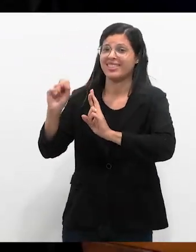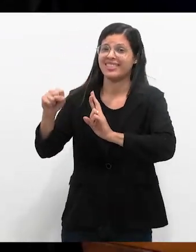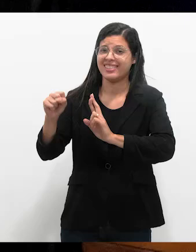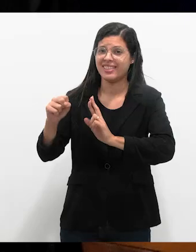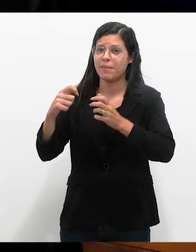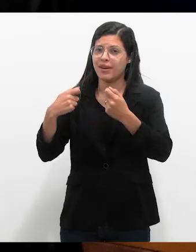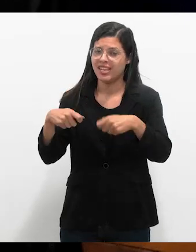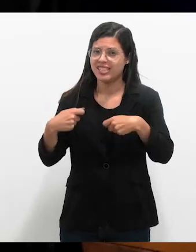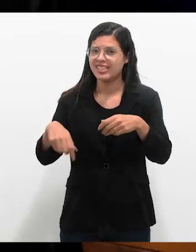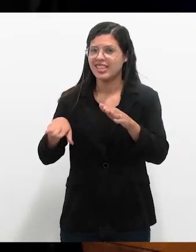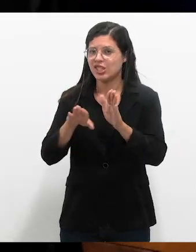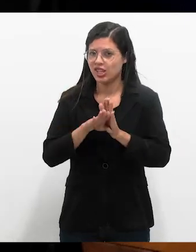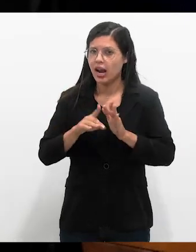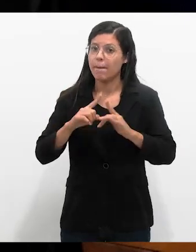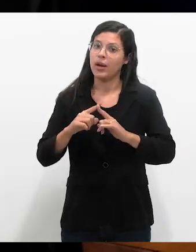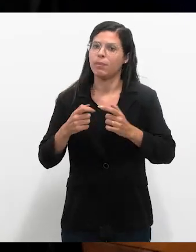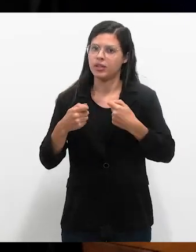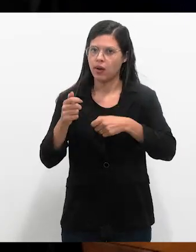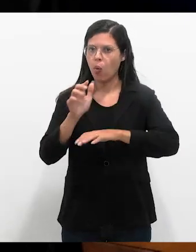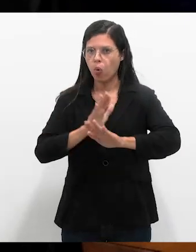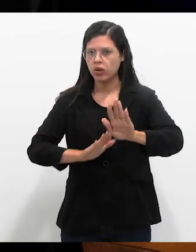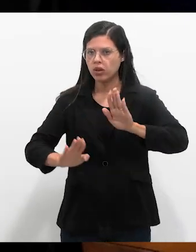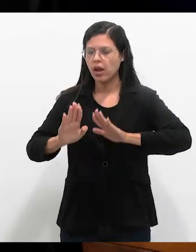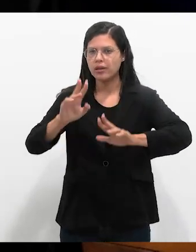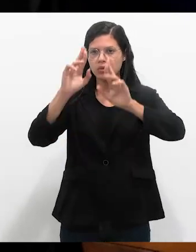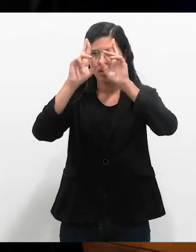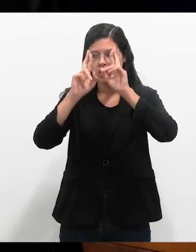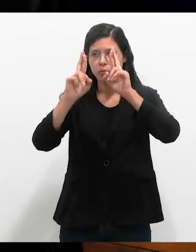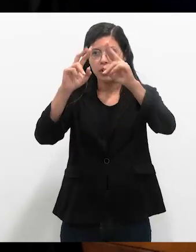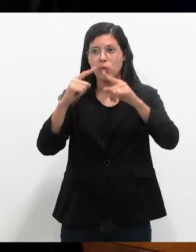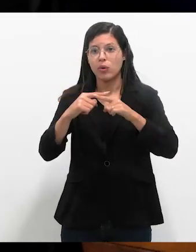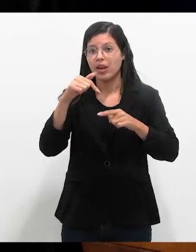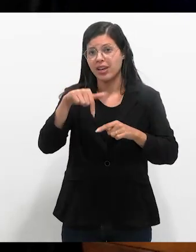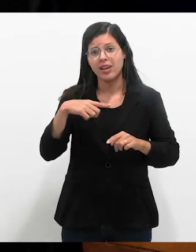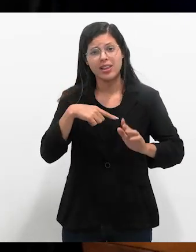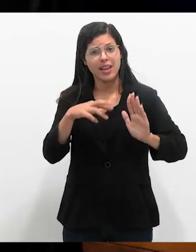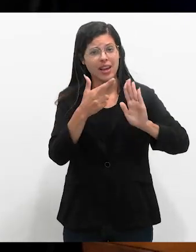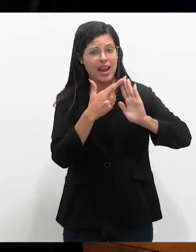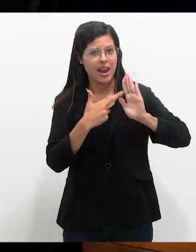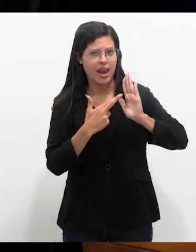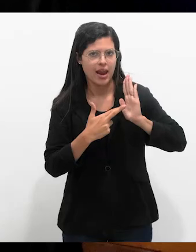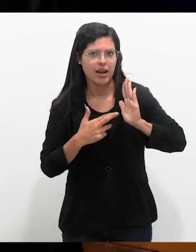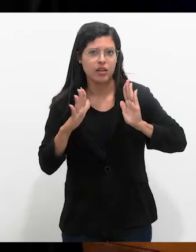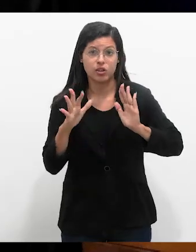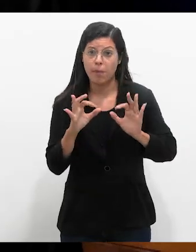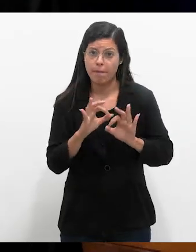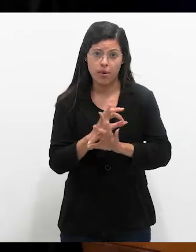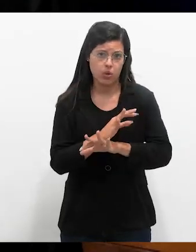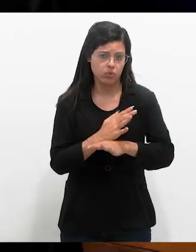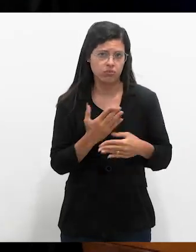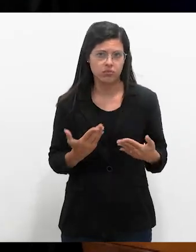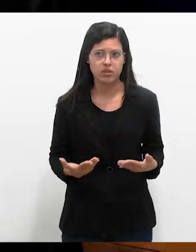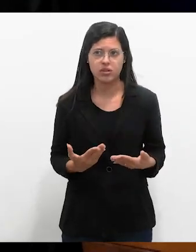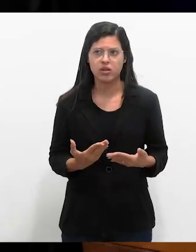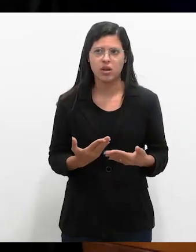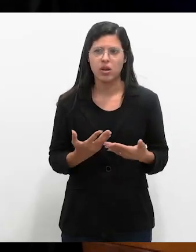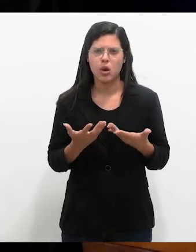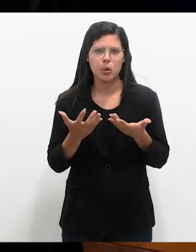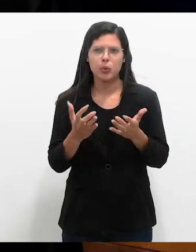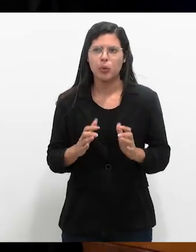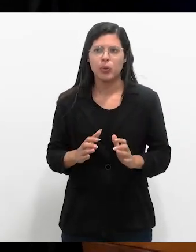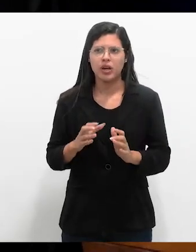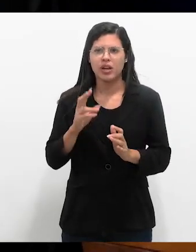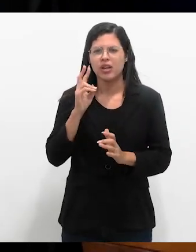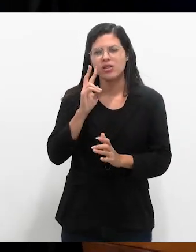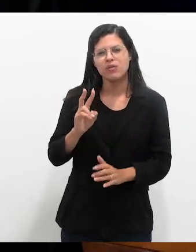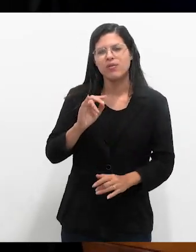chegar, mas chegar com muito cuidado e respeito, exatamente, porque aqui existem regras muito bem estabelecidas, que aí eu não gostaria de